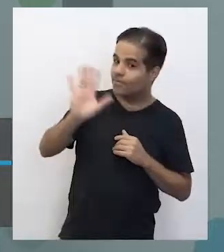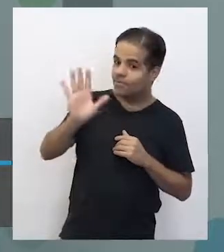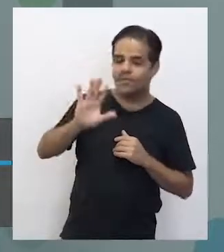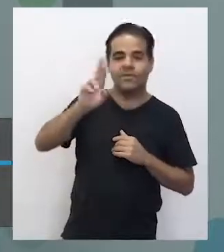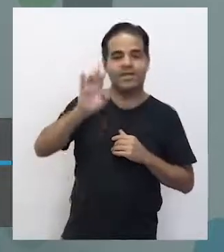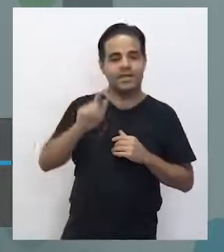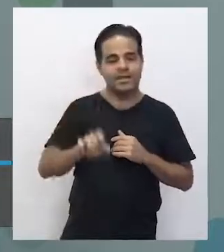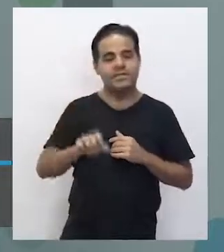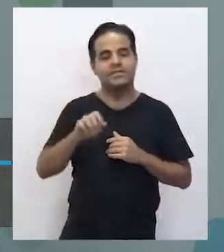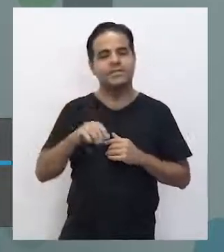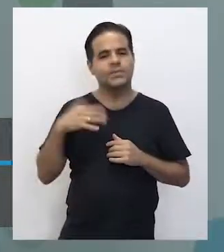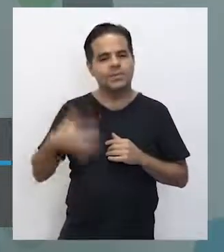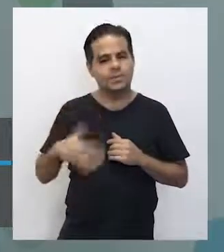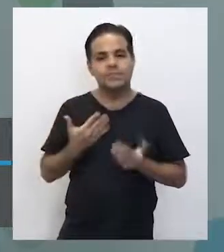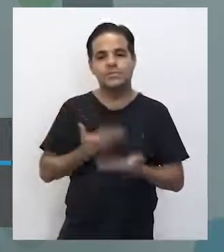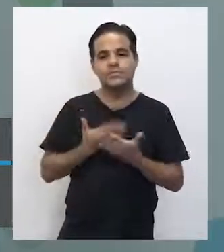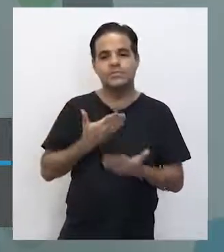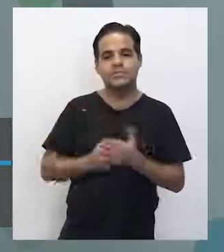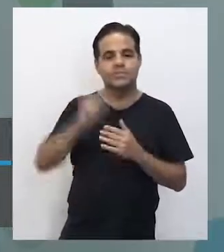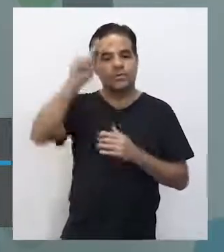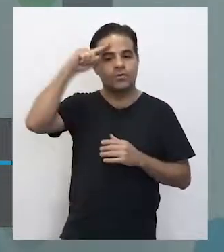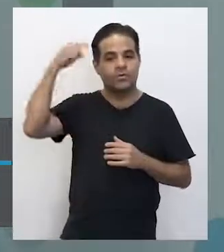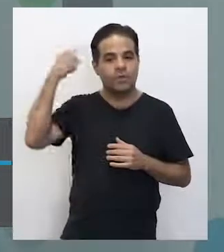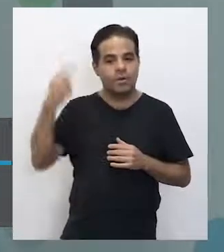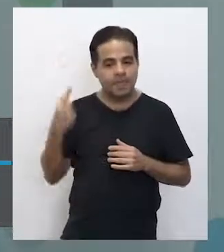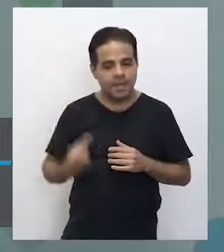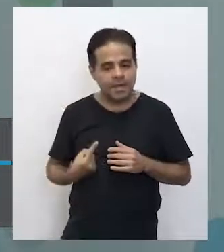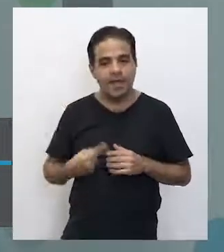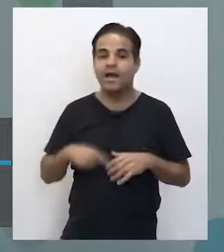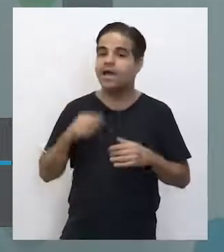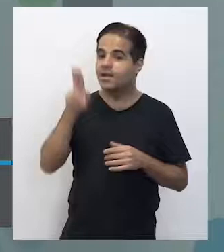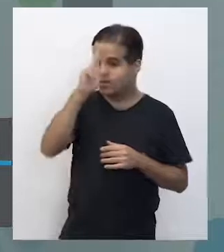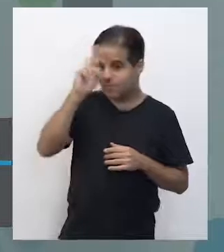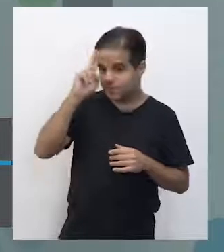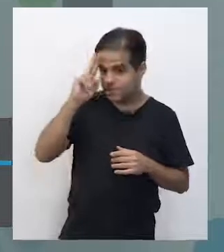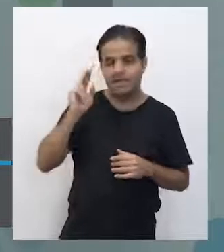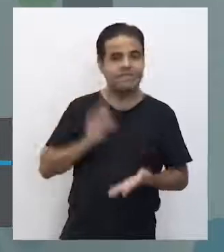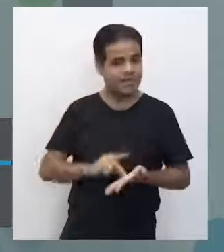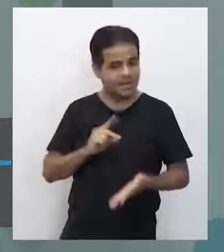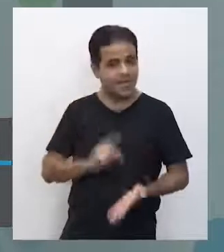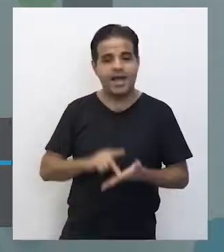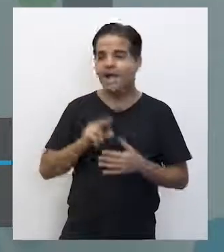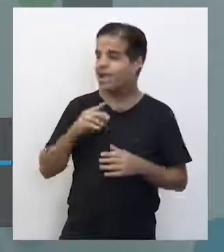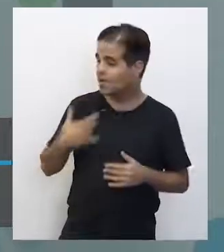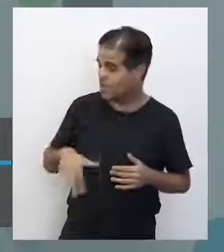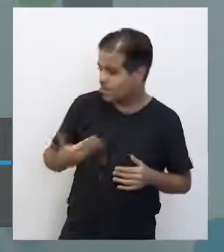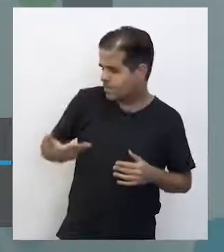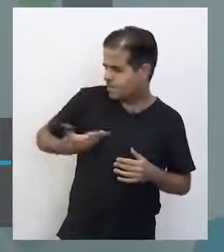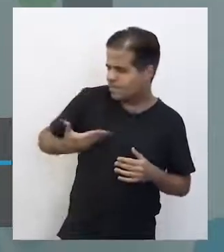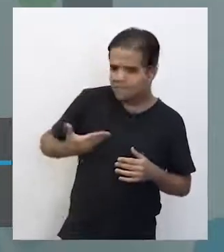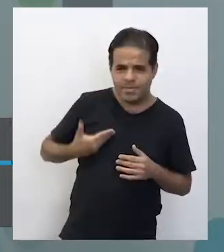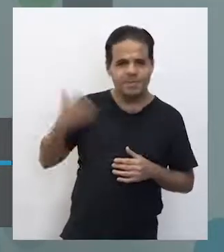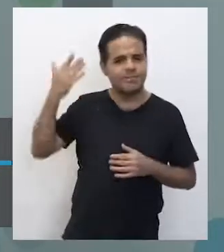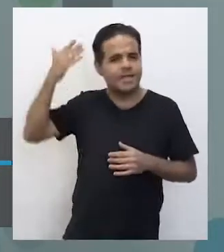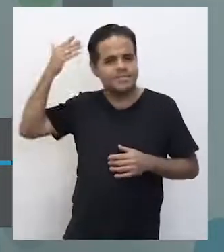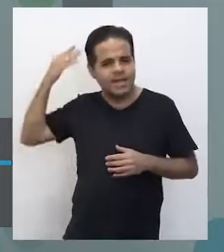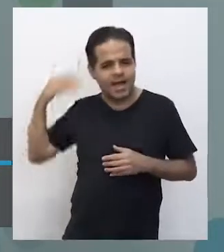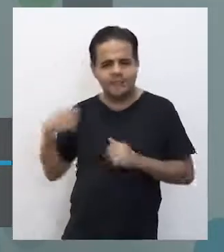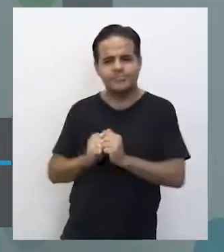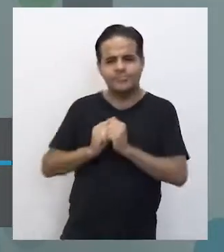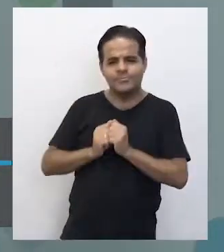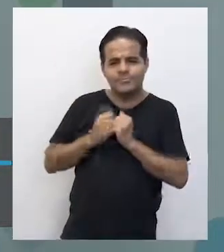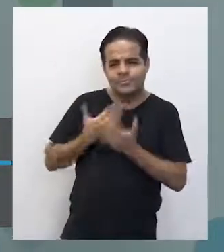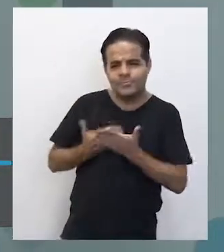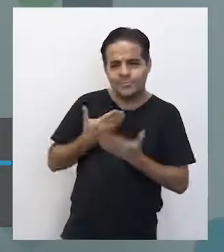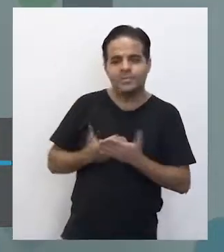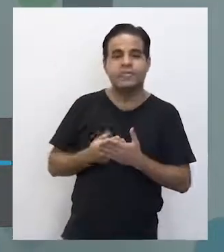só, Ed, estudei com a Mônica na universidade, é verdade, Rê? Colegas minhas aqui, olha que legal. Os